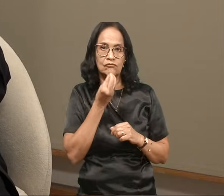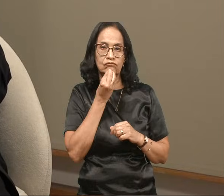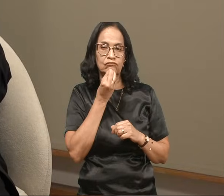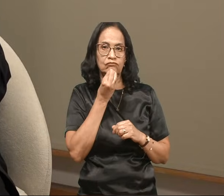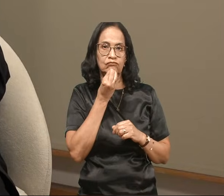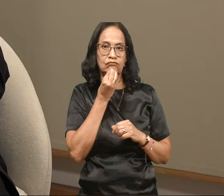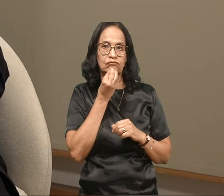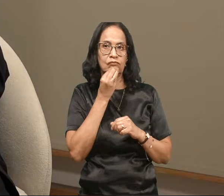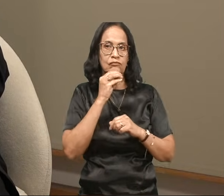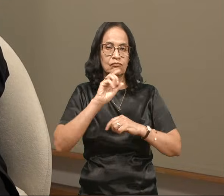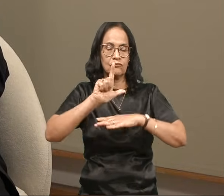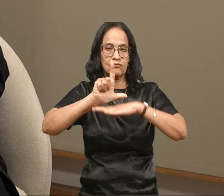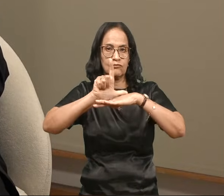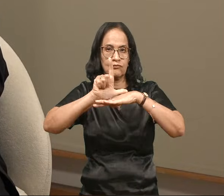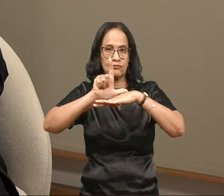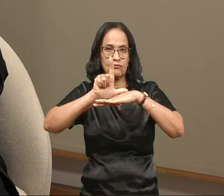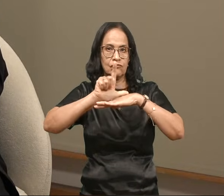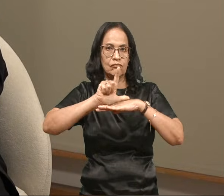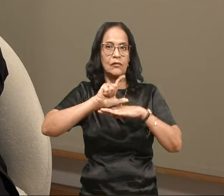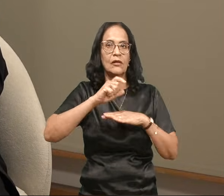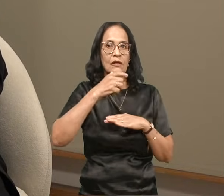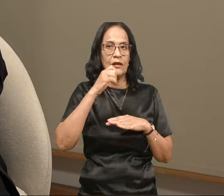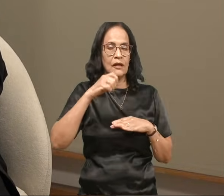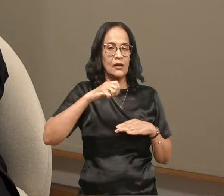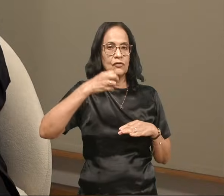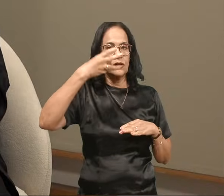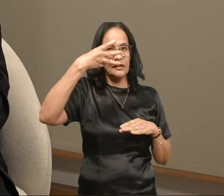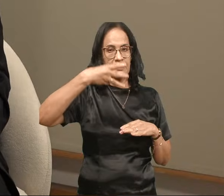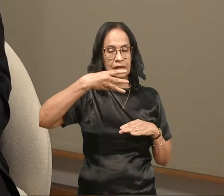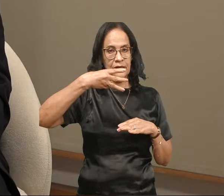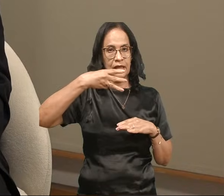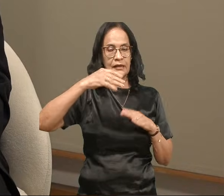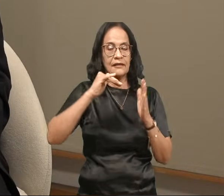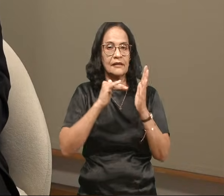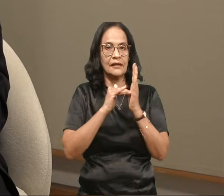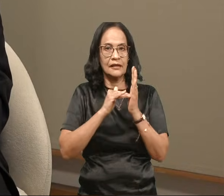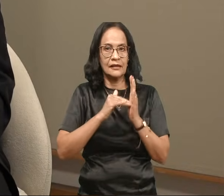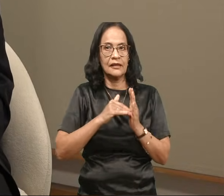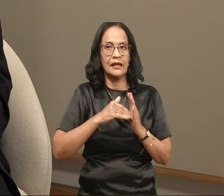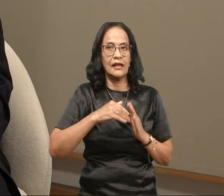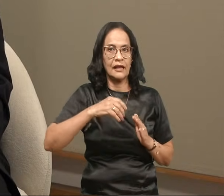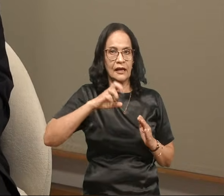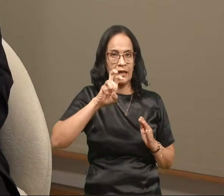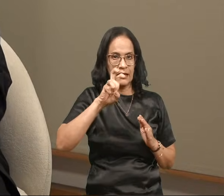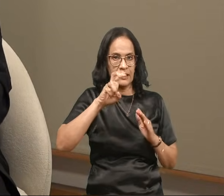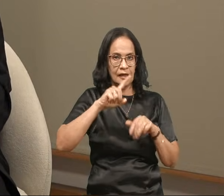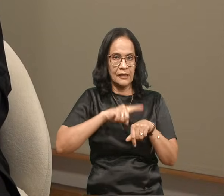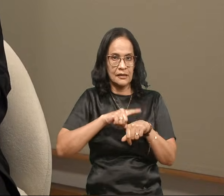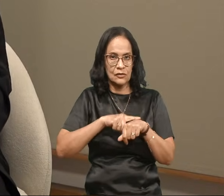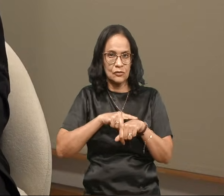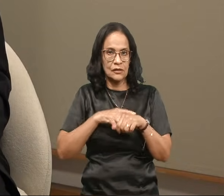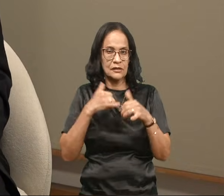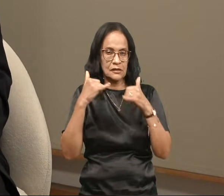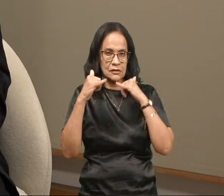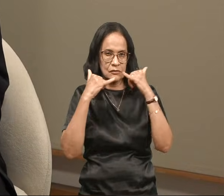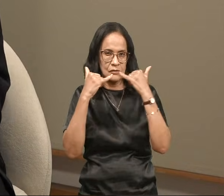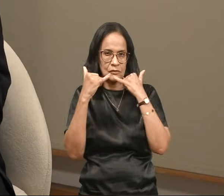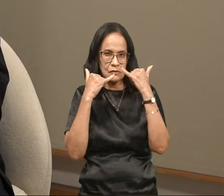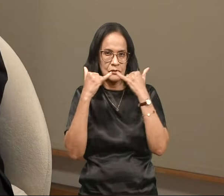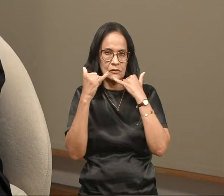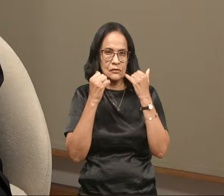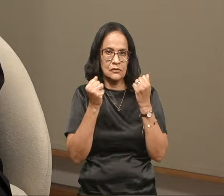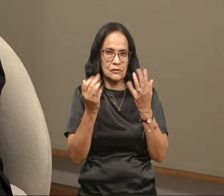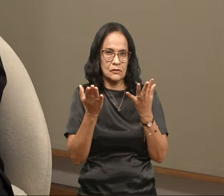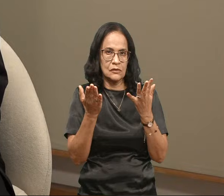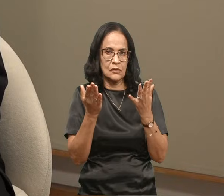Mega Bazar será no dia 13 de dezembro, das 9 às 15 horas. Mais informações, endereço, etc e tal,